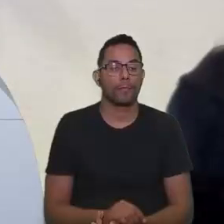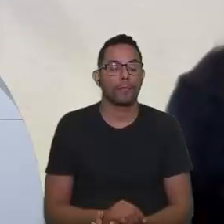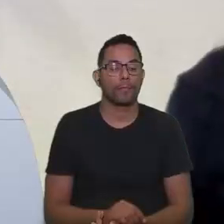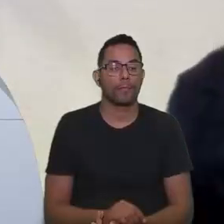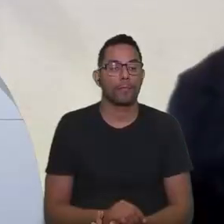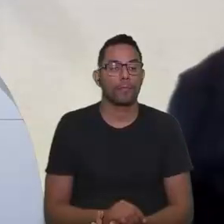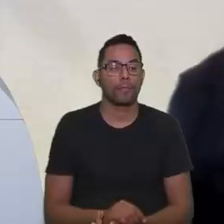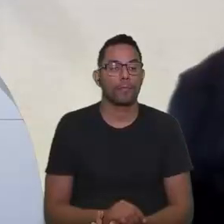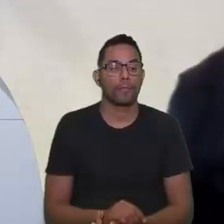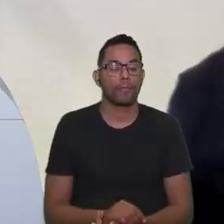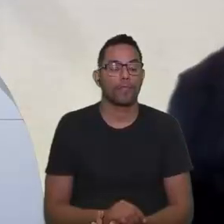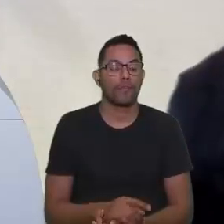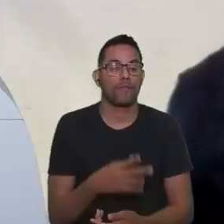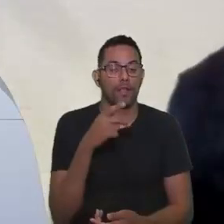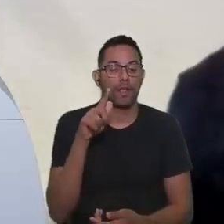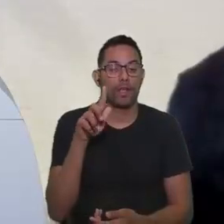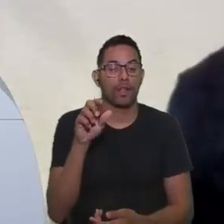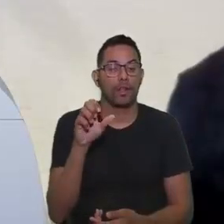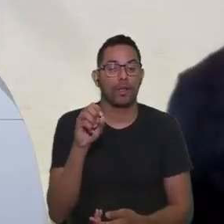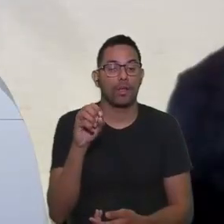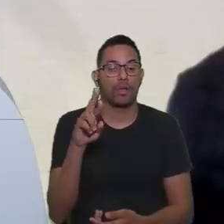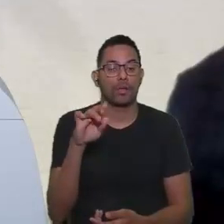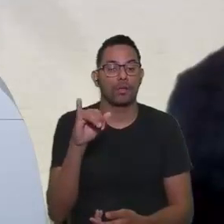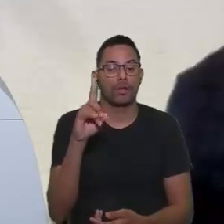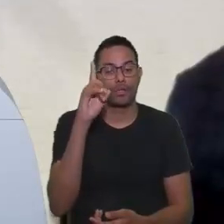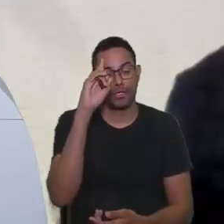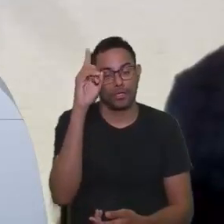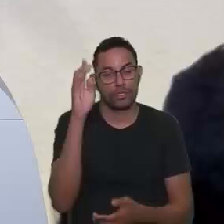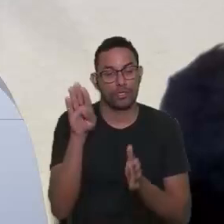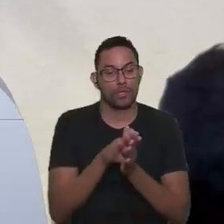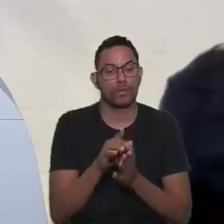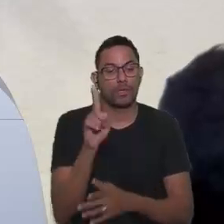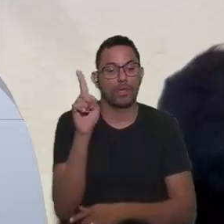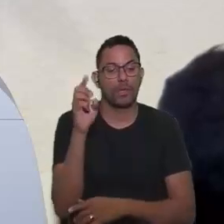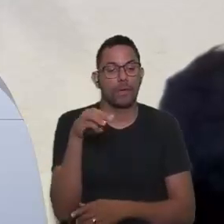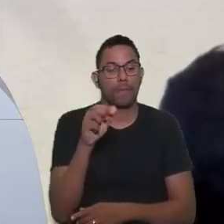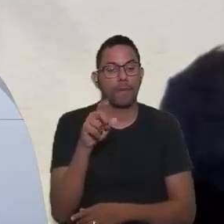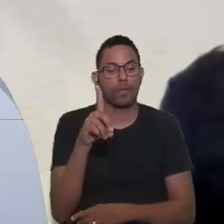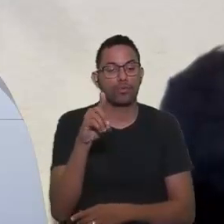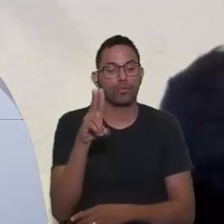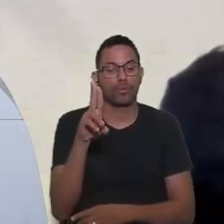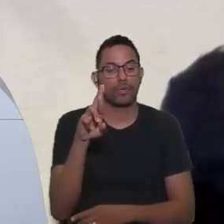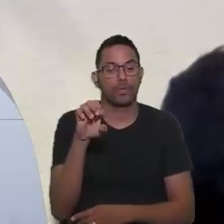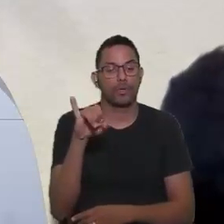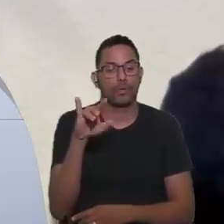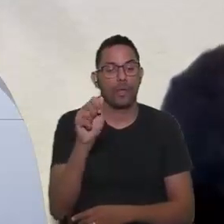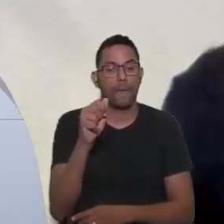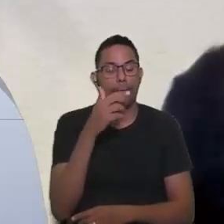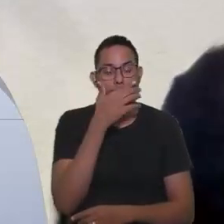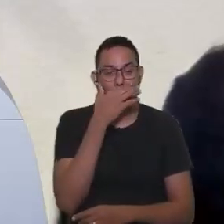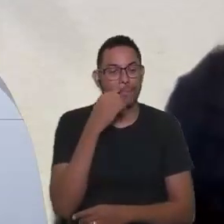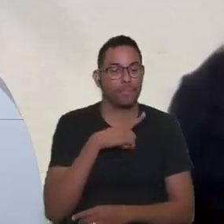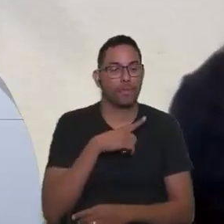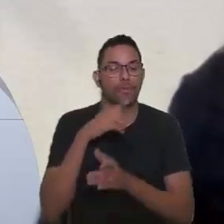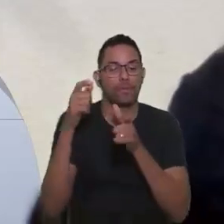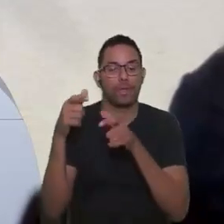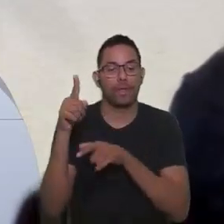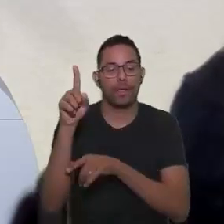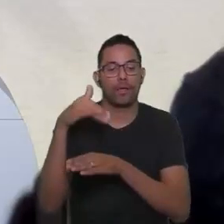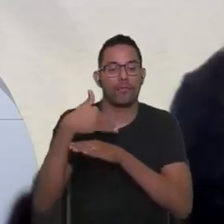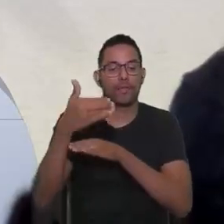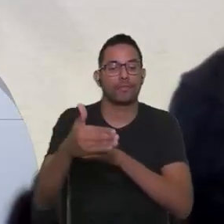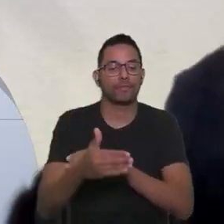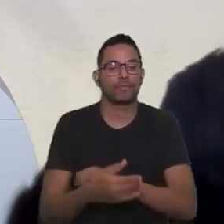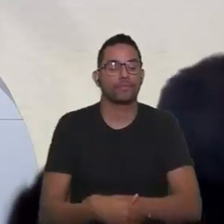e eu falo que a glória mesmo assim foi um dos dias que eu cheguei lá em Madureira e tinha um camelô lá em frente